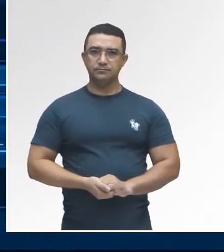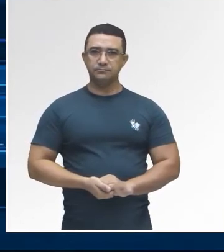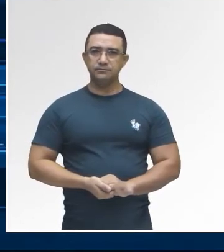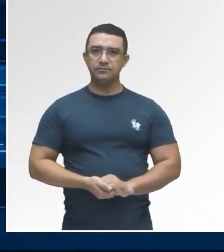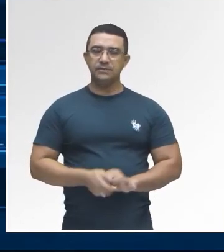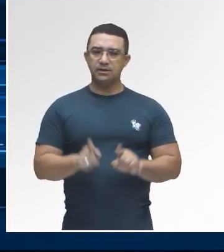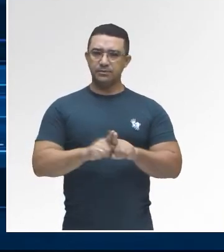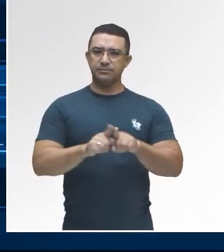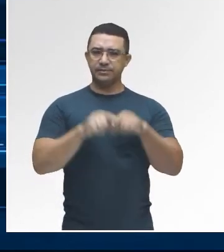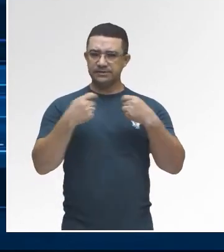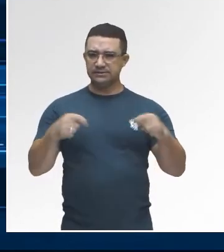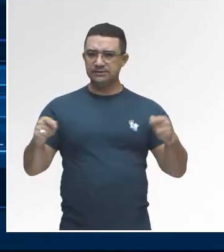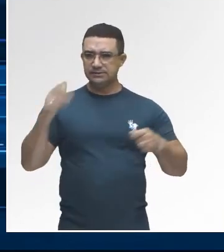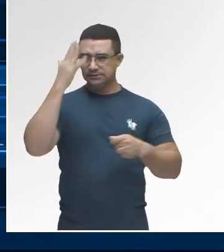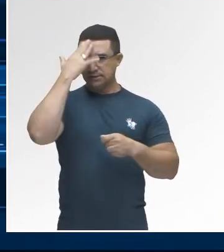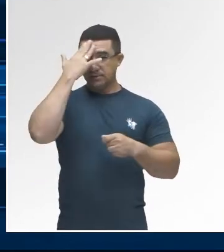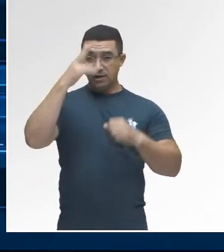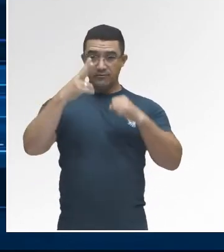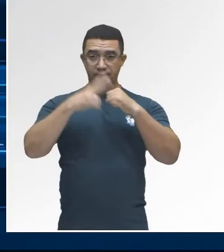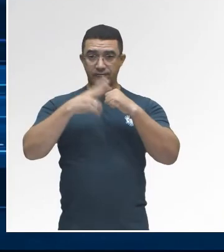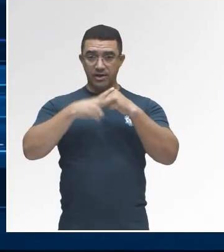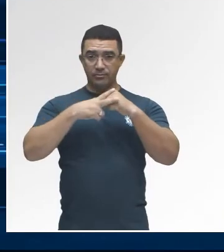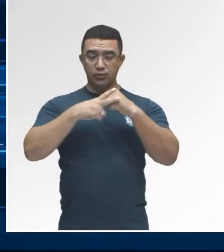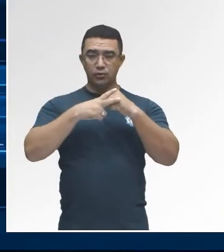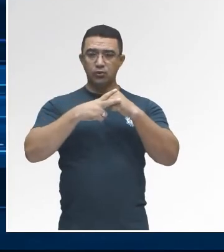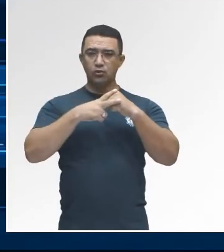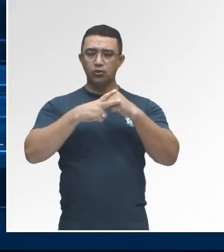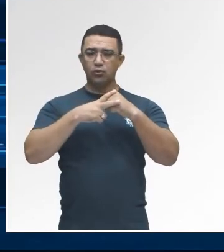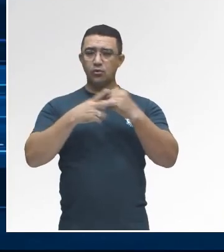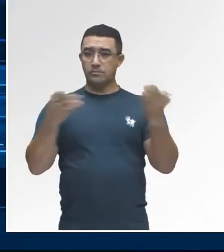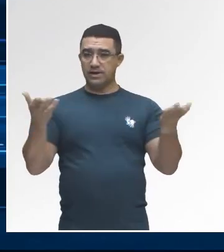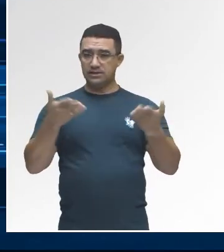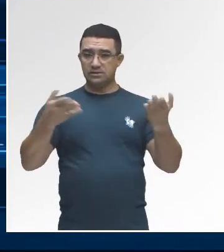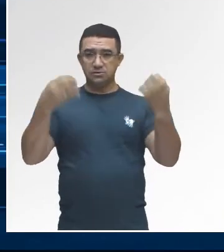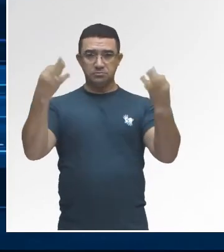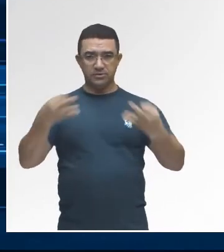não esquecer que o verbo no present perfect,